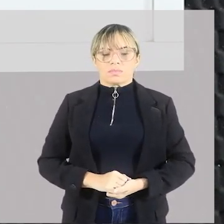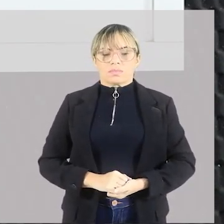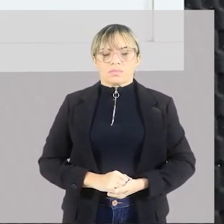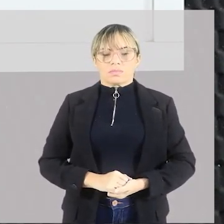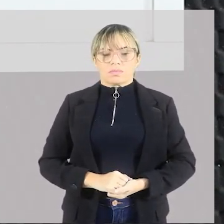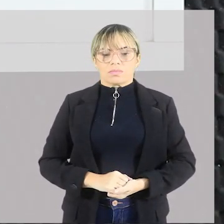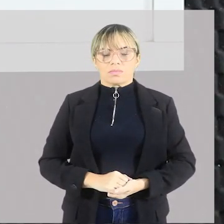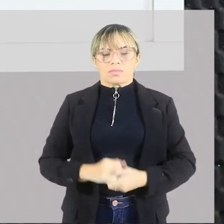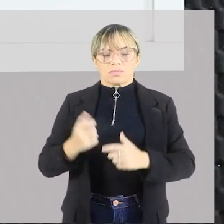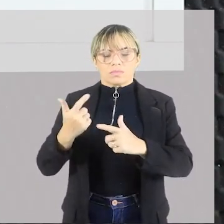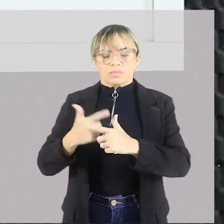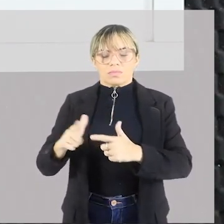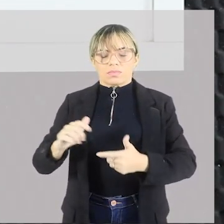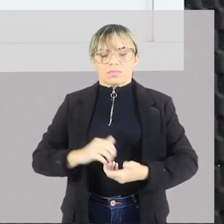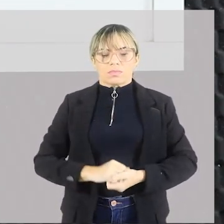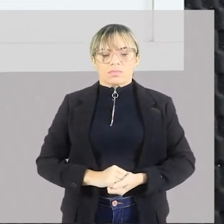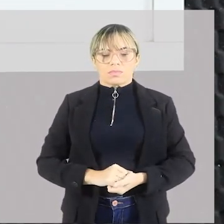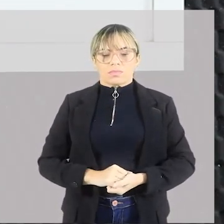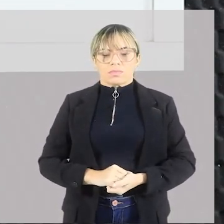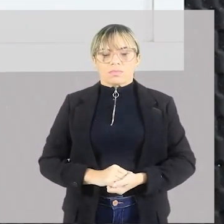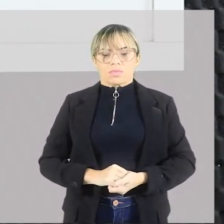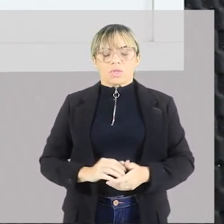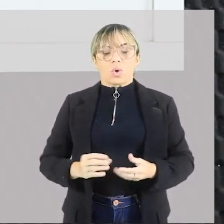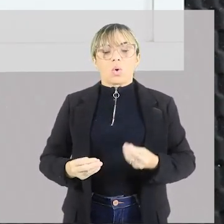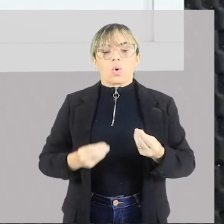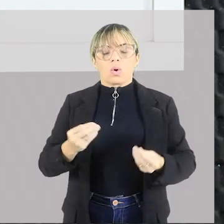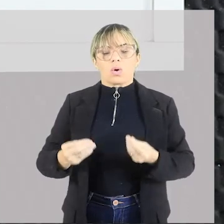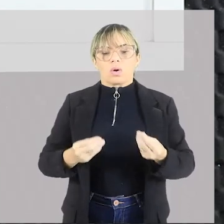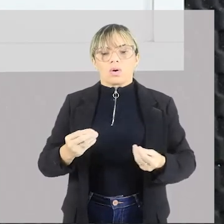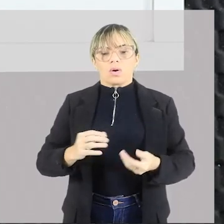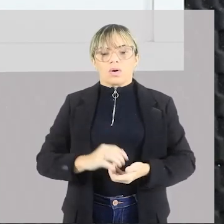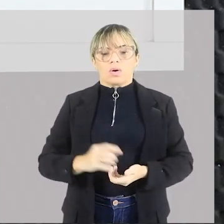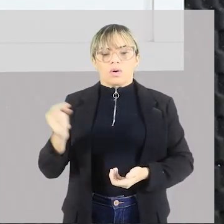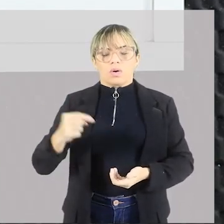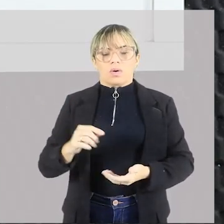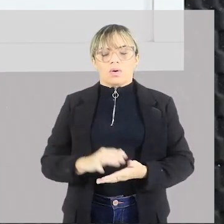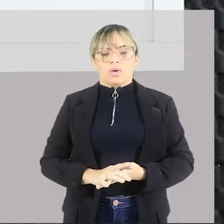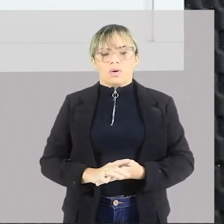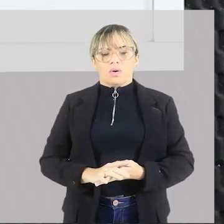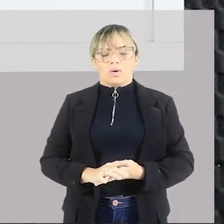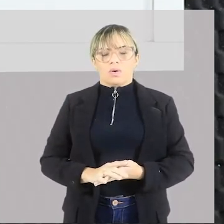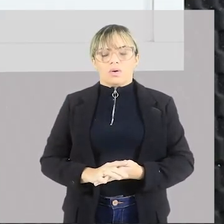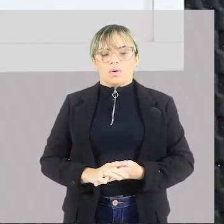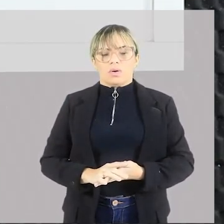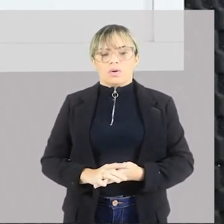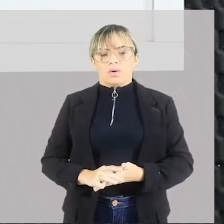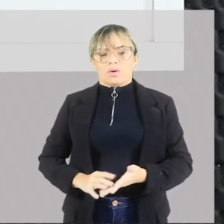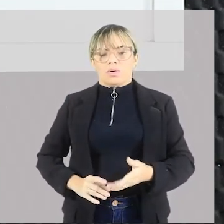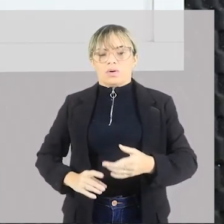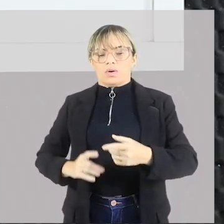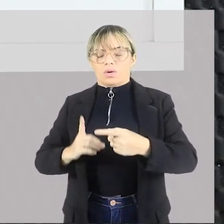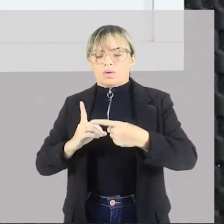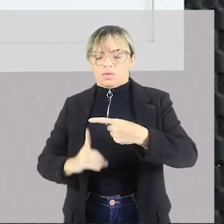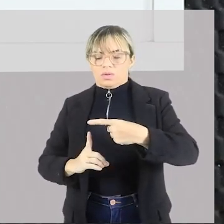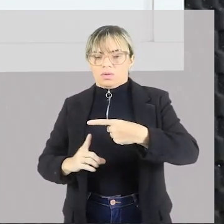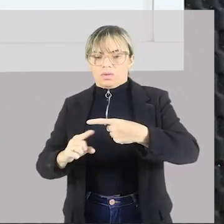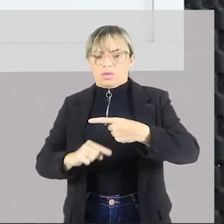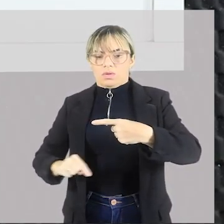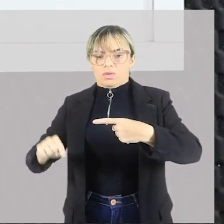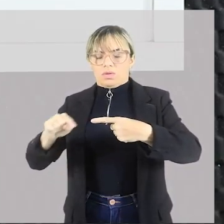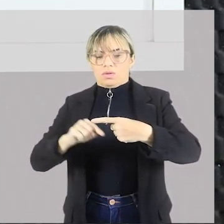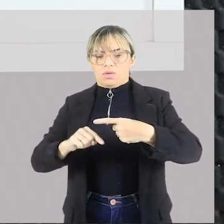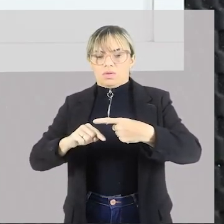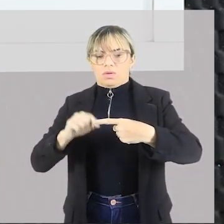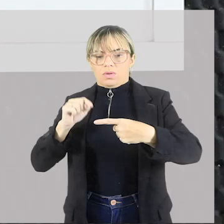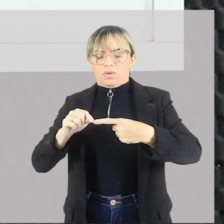fazer uma divisão de que no embaixo no denominador fica o número de elementos do